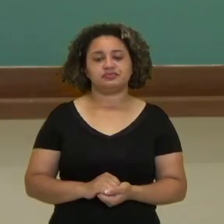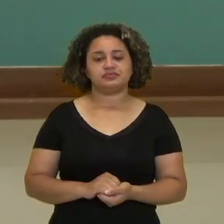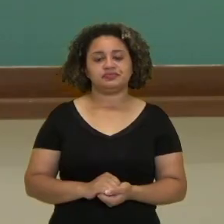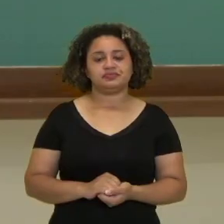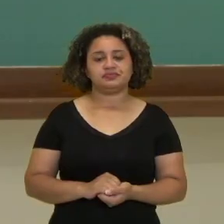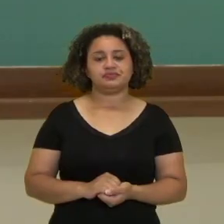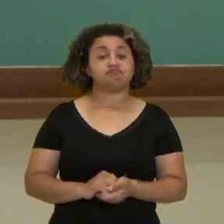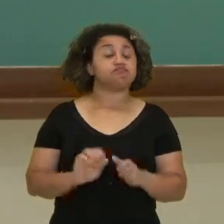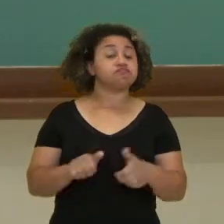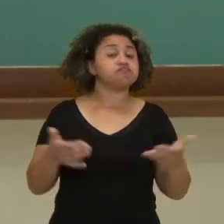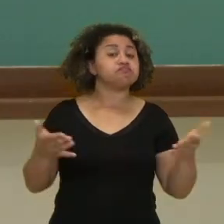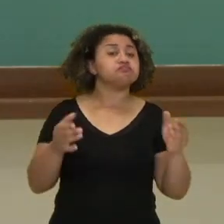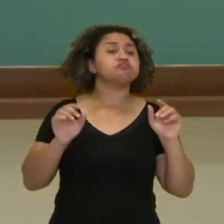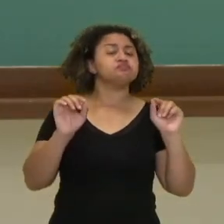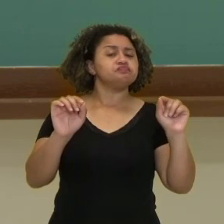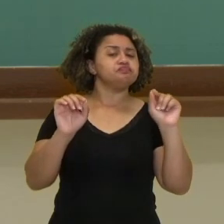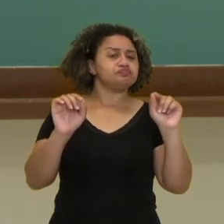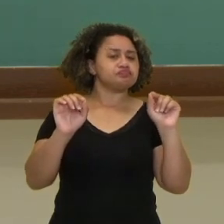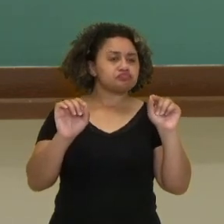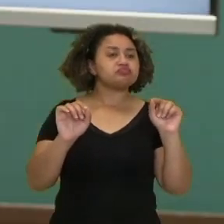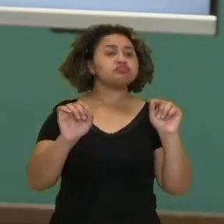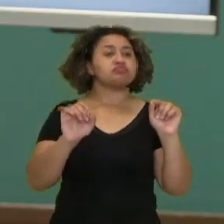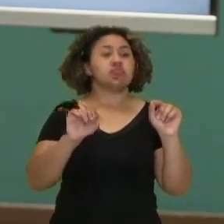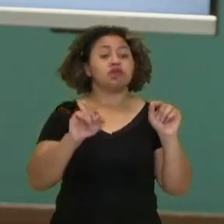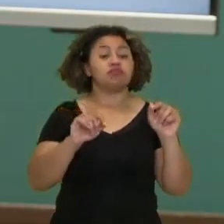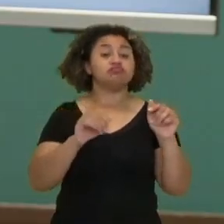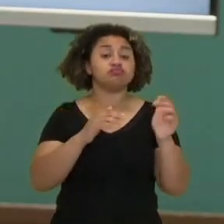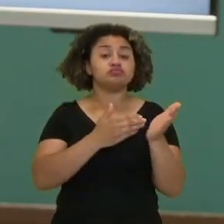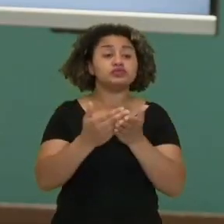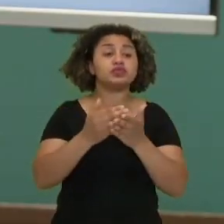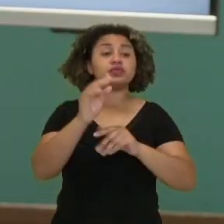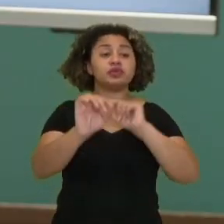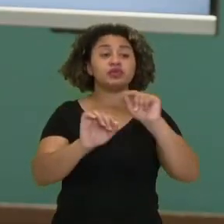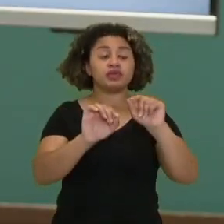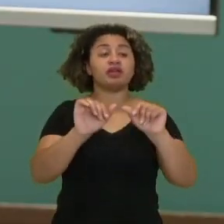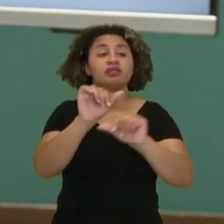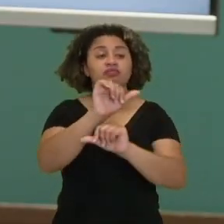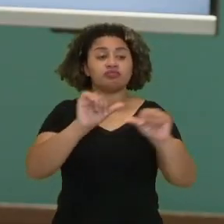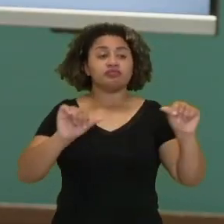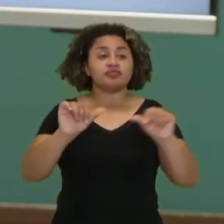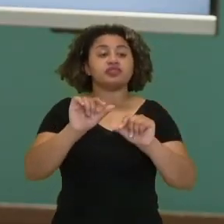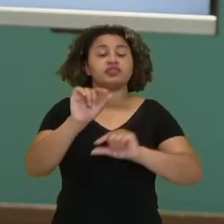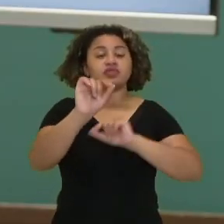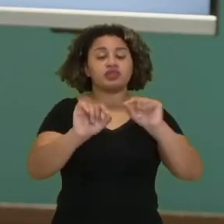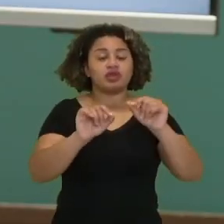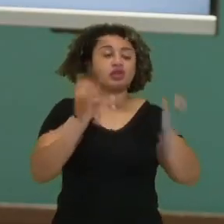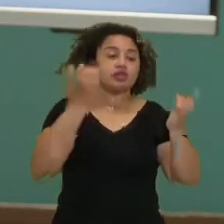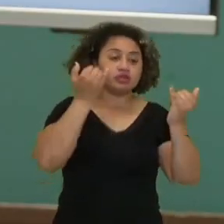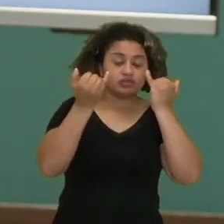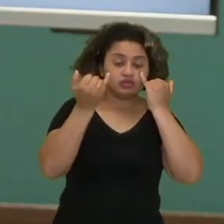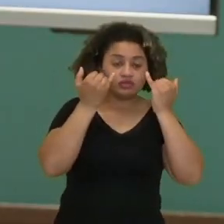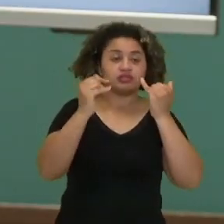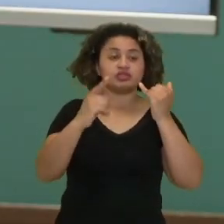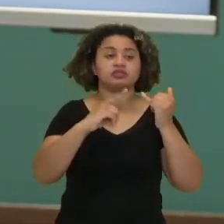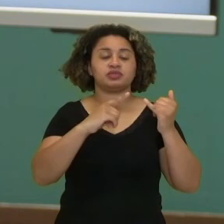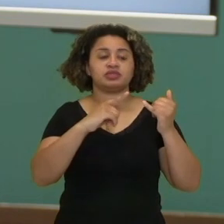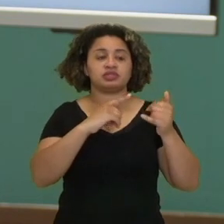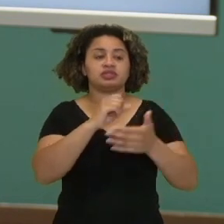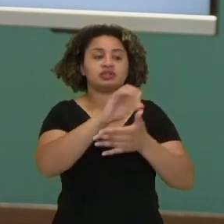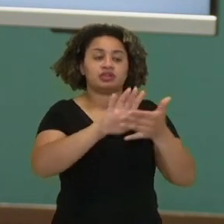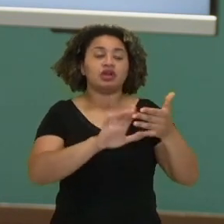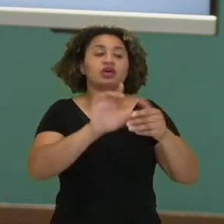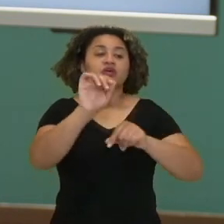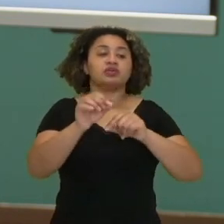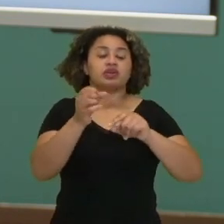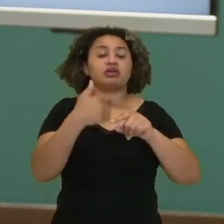Vamos lá, pessoal? Então, o primeiro passo aqui é transformarmos as informações do exercício em